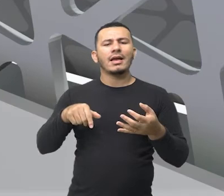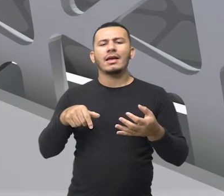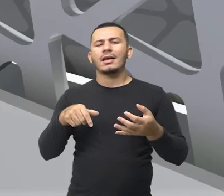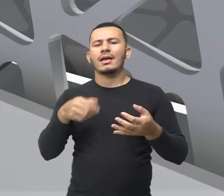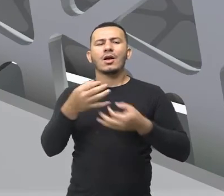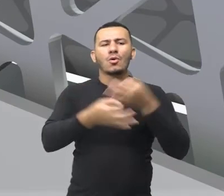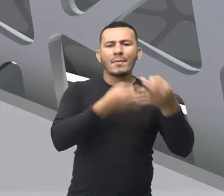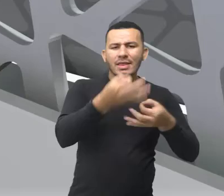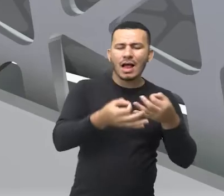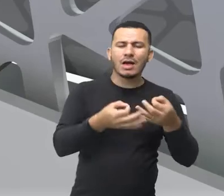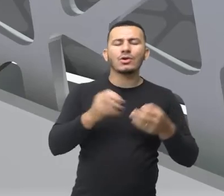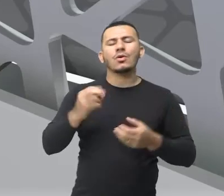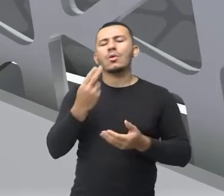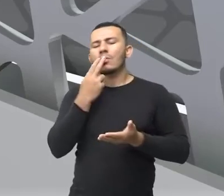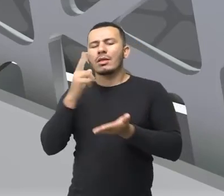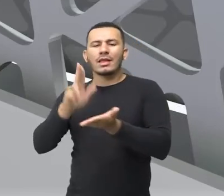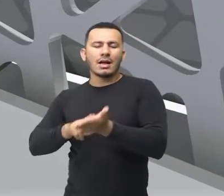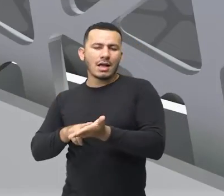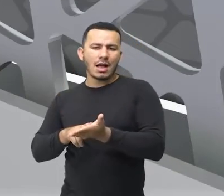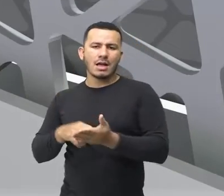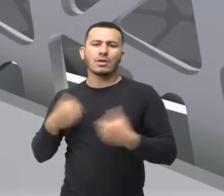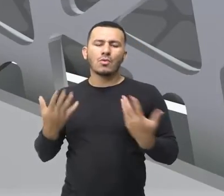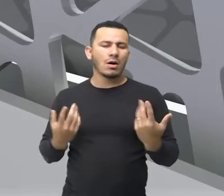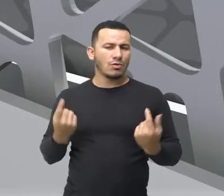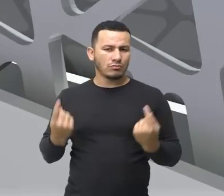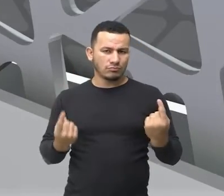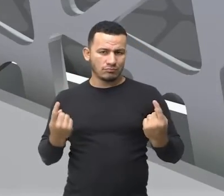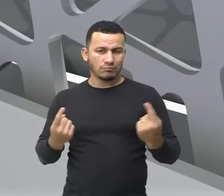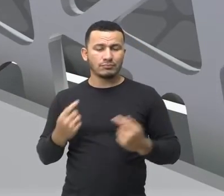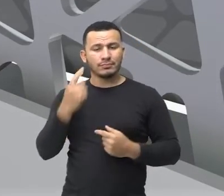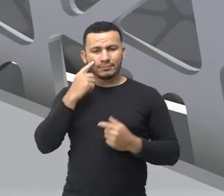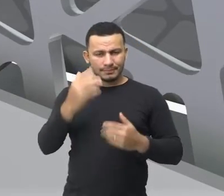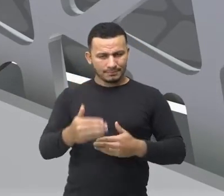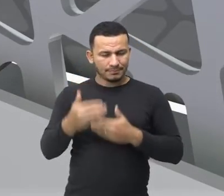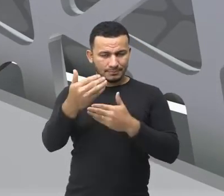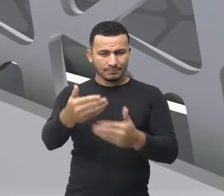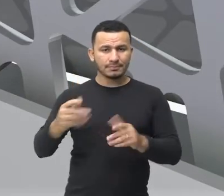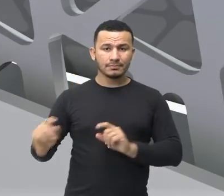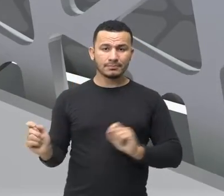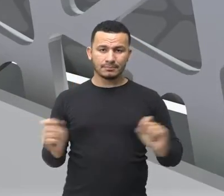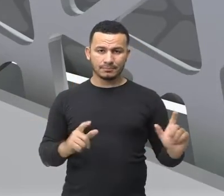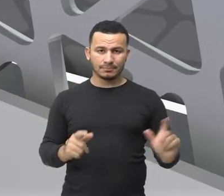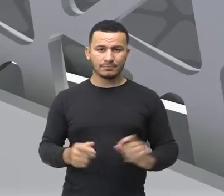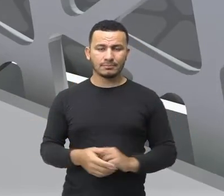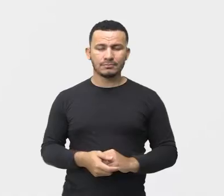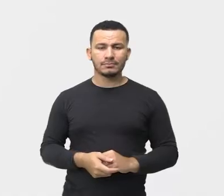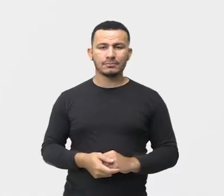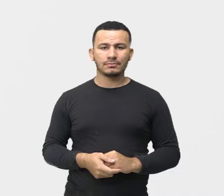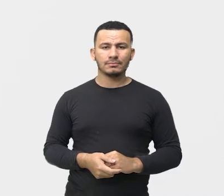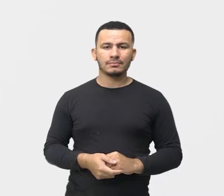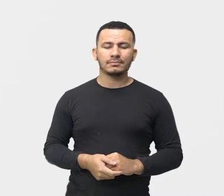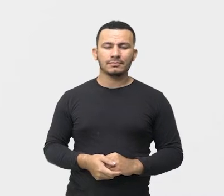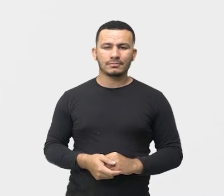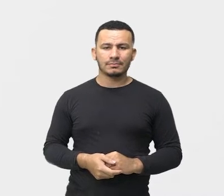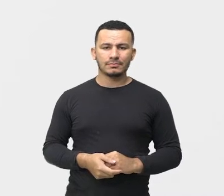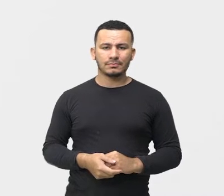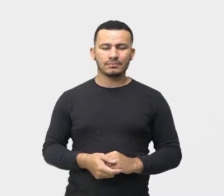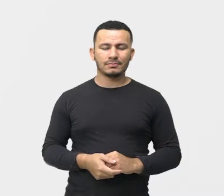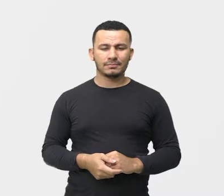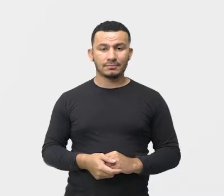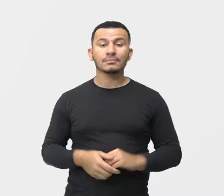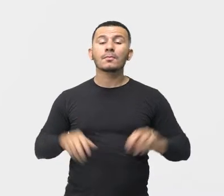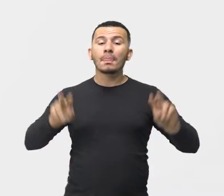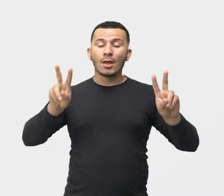comentários ou dessa carta do leitor que a gente acabou de ver. E aí, seguindo adiante na cartela, vamos lá então? Olhem só.